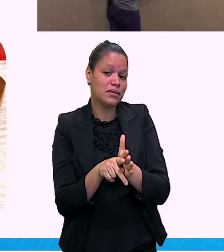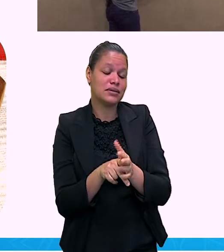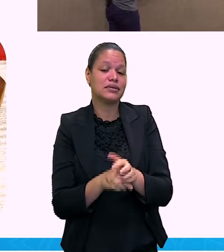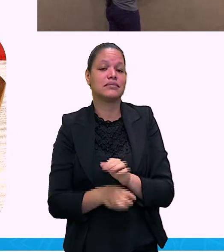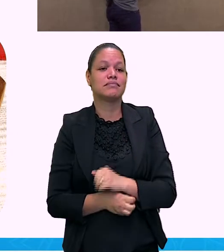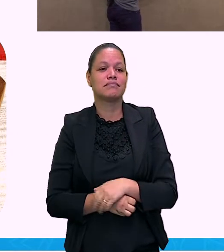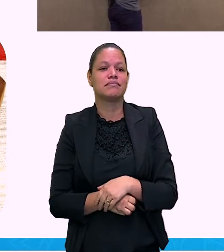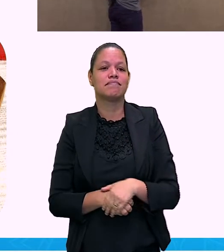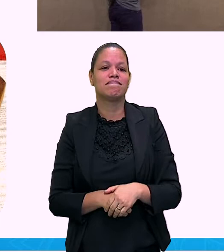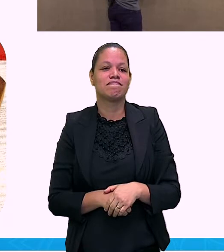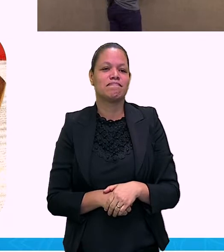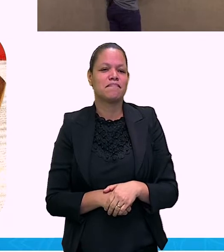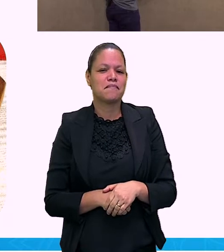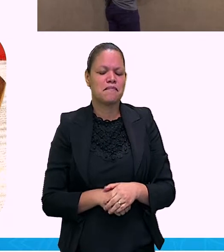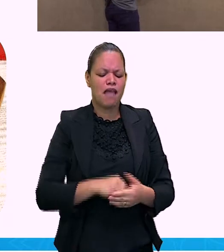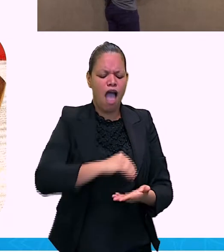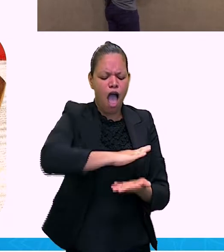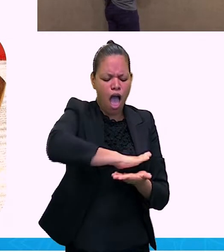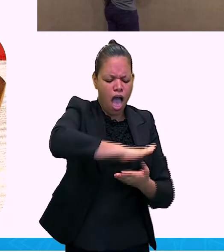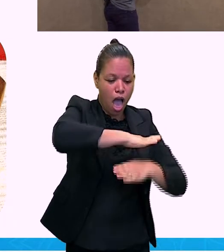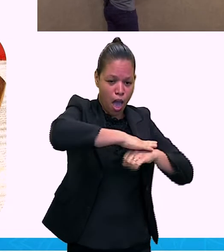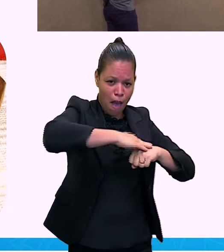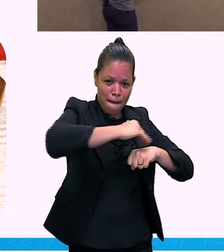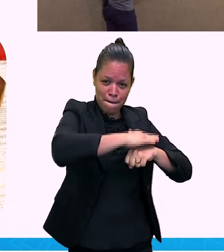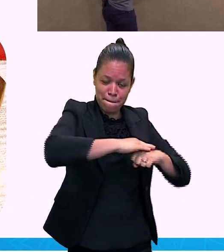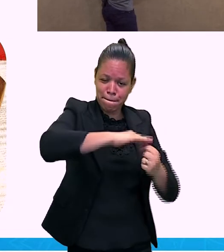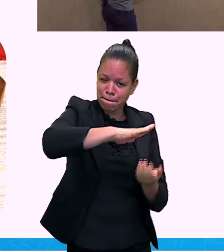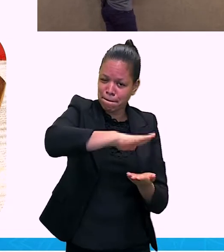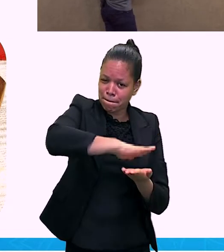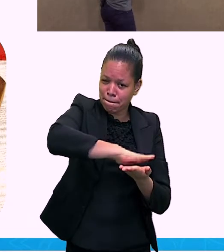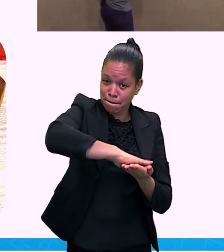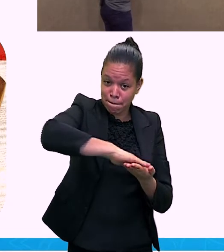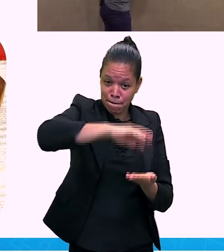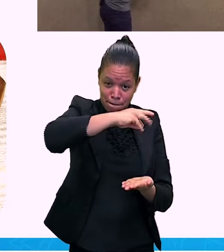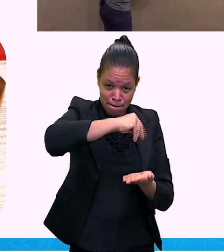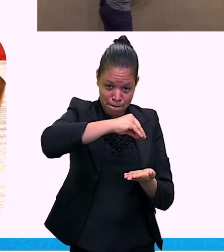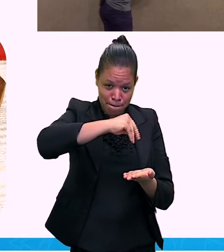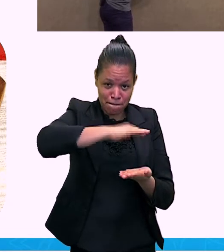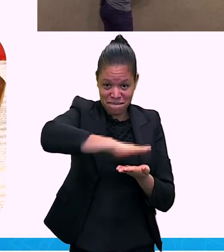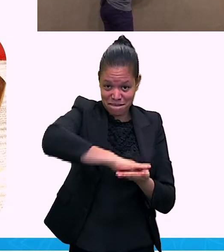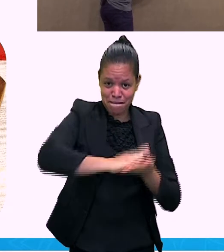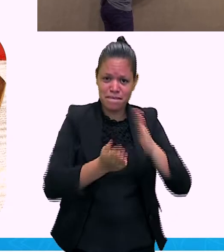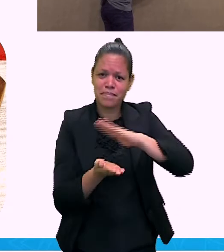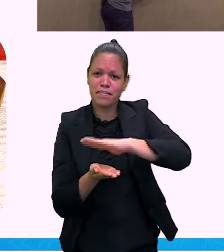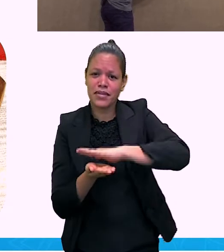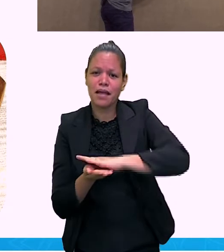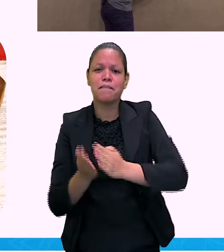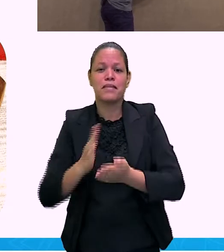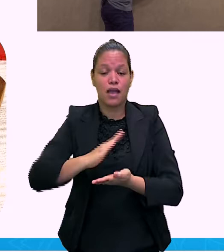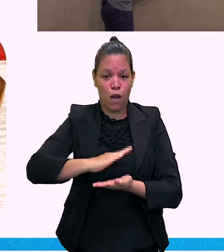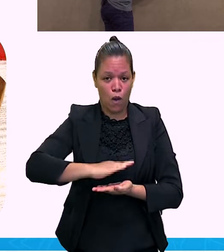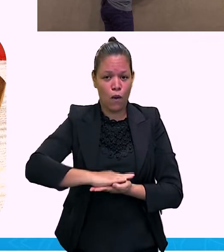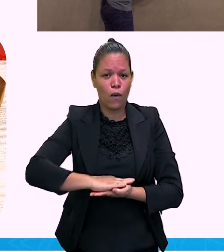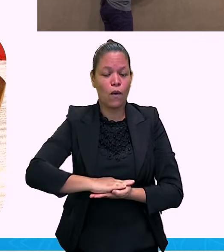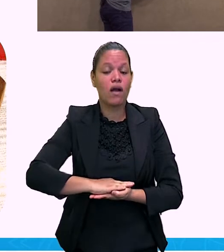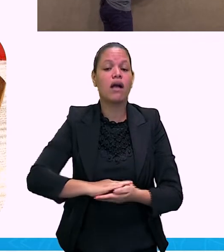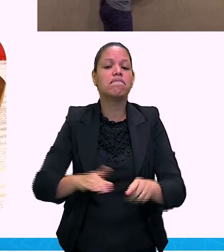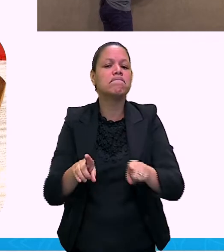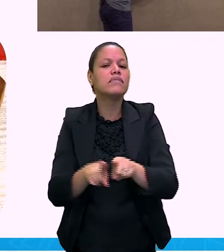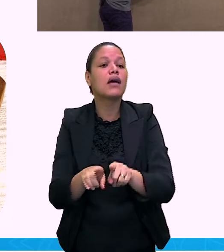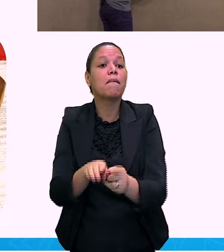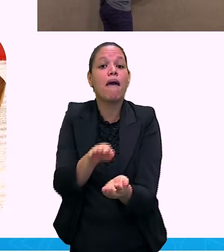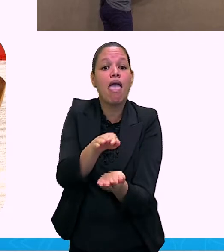a tapioca, cocada, hoje a pamonha, né, feita de milho. Nessa segunda imagem aqui, nós conseguimos ver